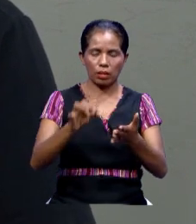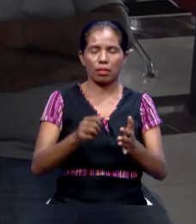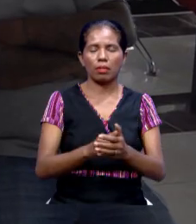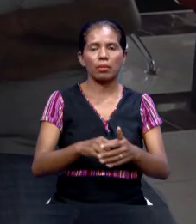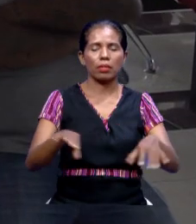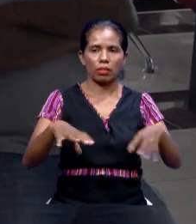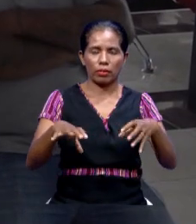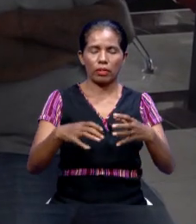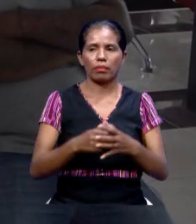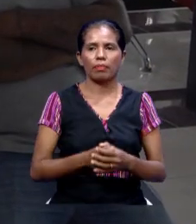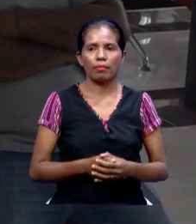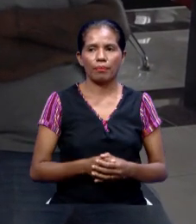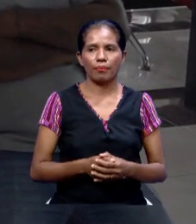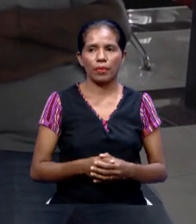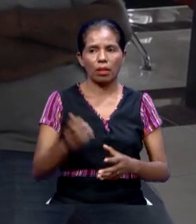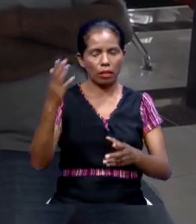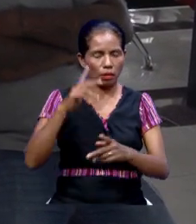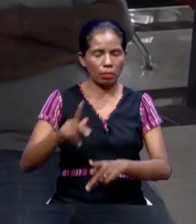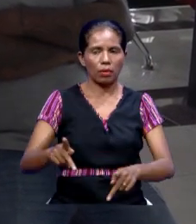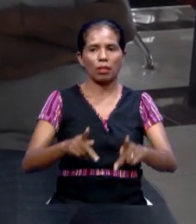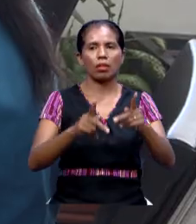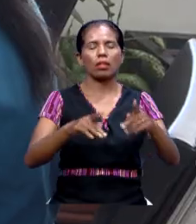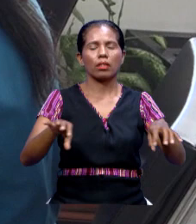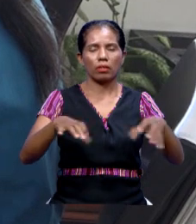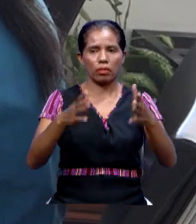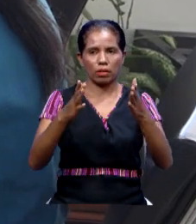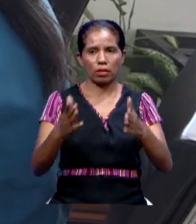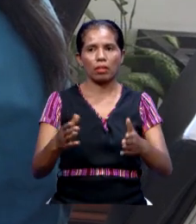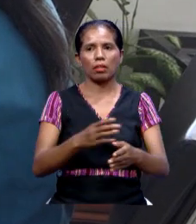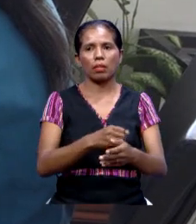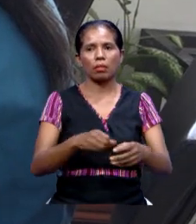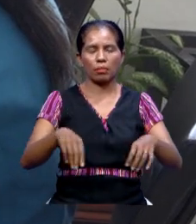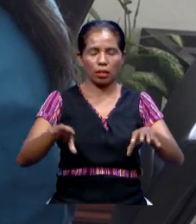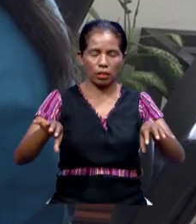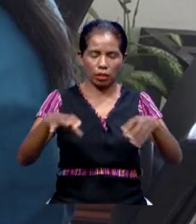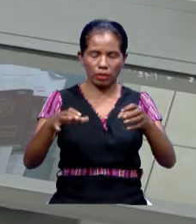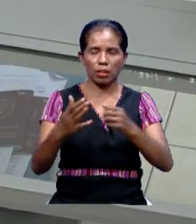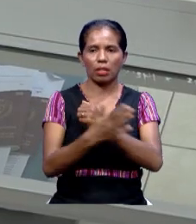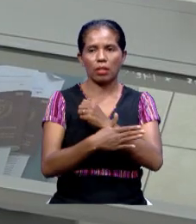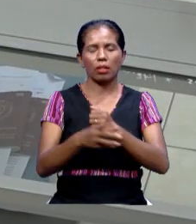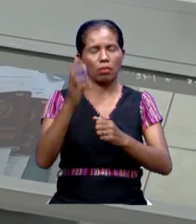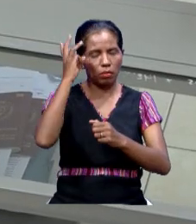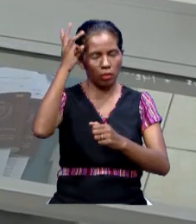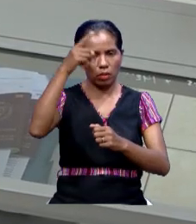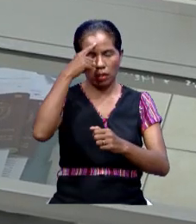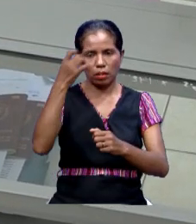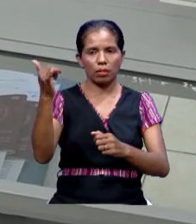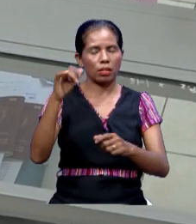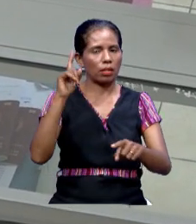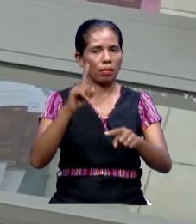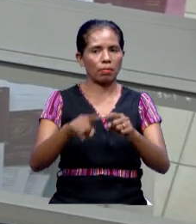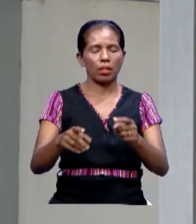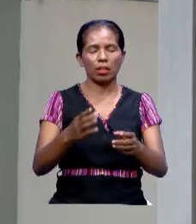serviço. Antes nem público, liu-liu trabalhador sira nebe passa on atuba serviço e arai liu preocupa, tamba sira la